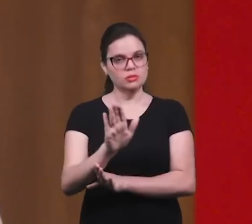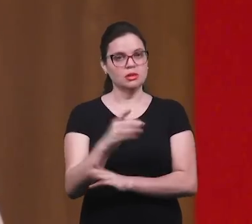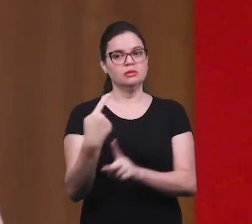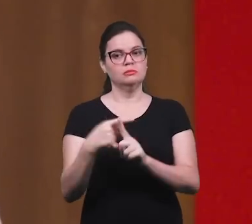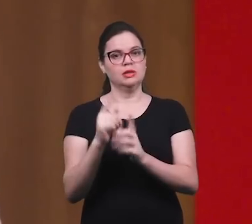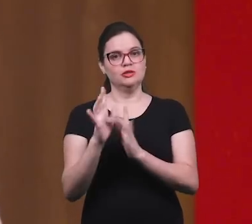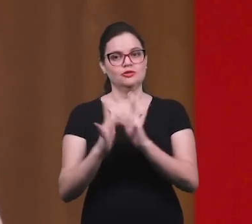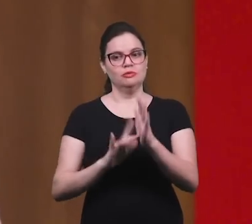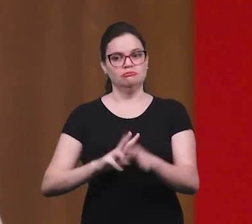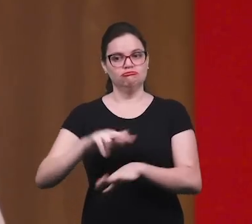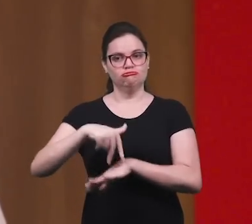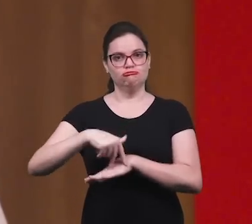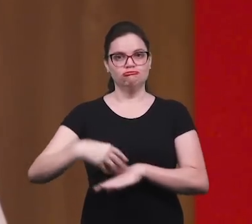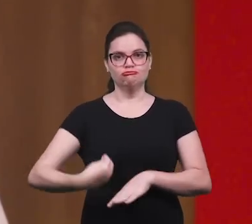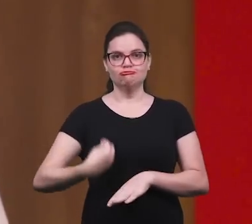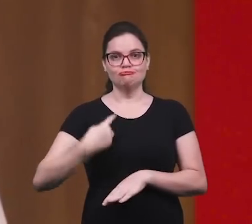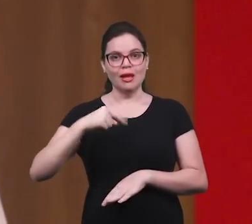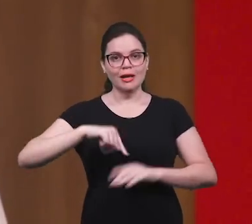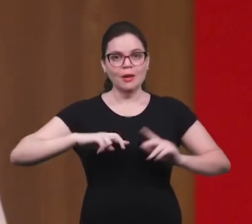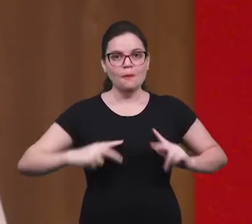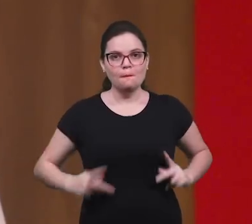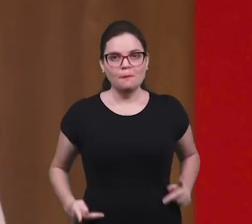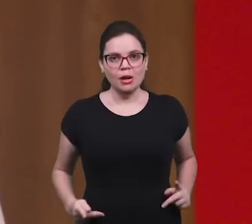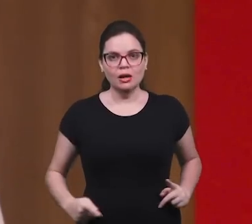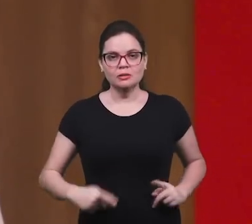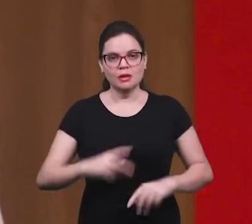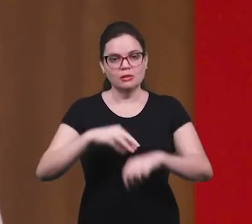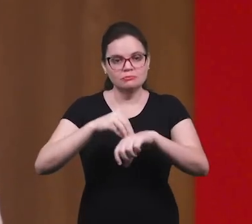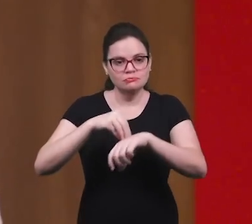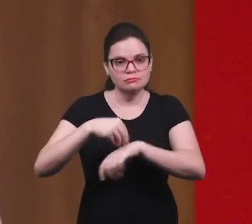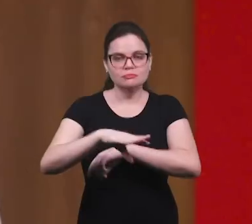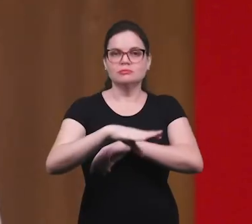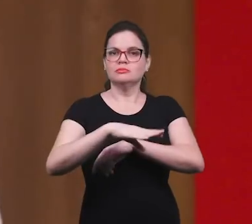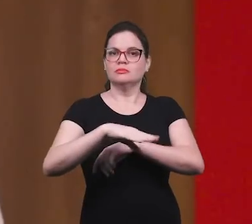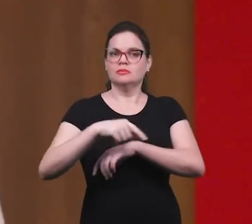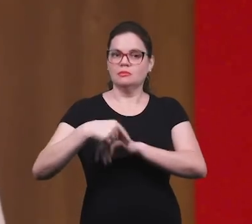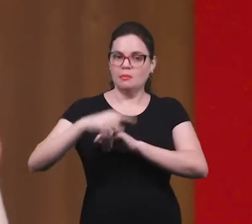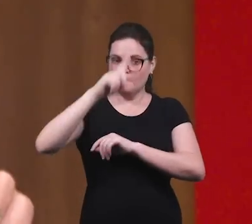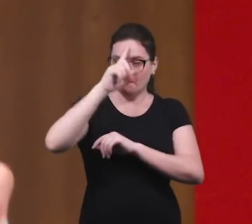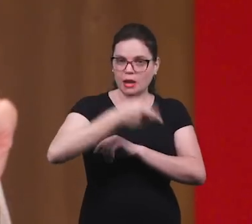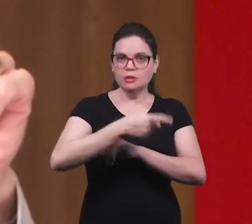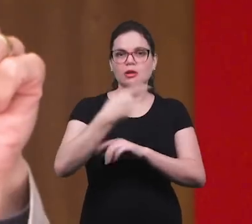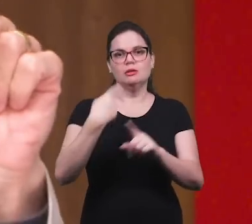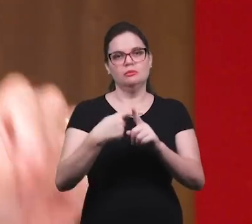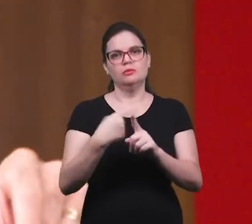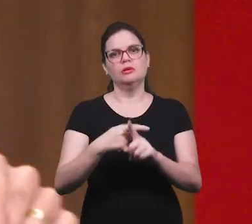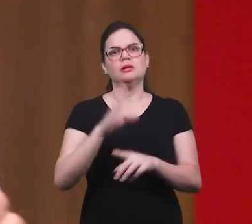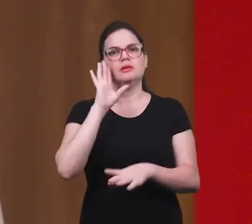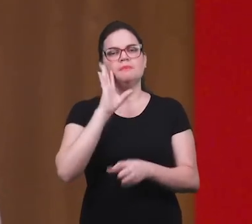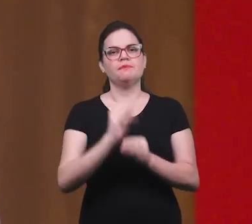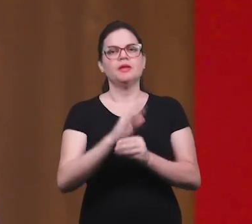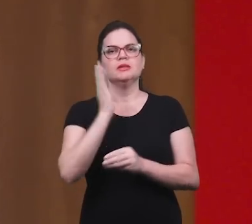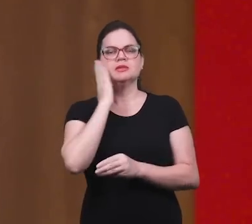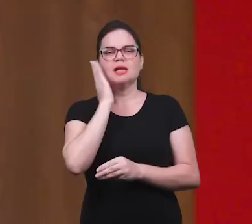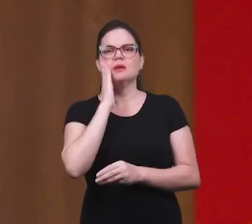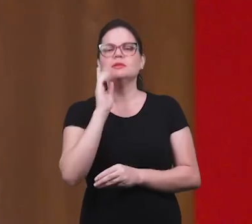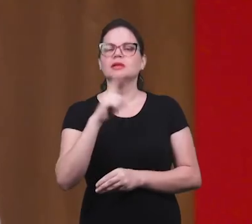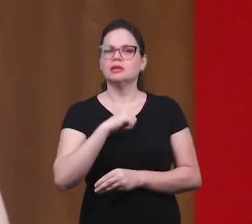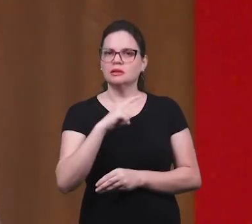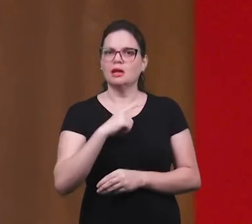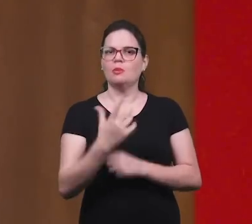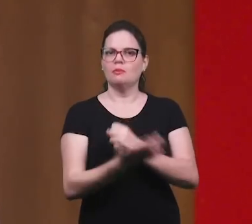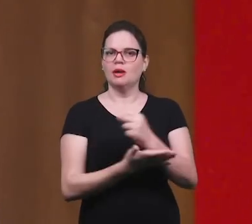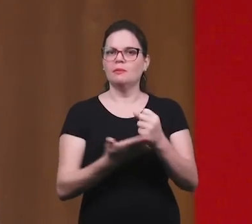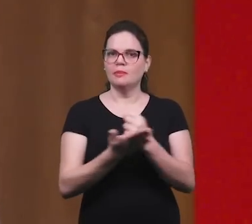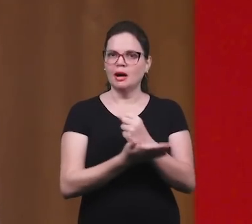Jesus manifestando, é porque isso tem uma base para o bem-estar tanto do homem como da mulher e